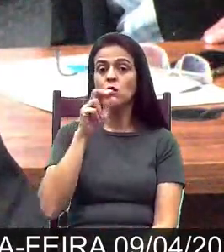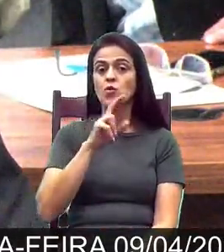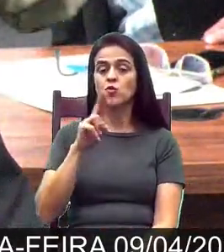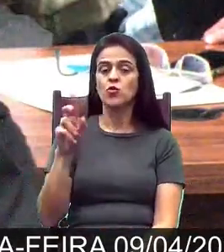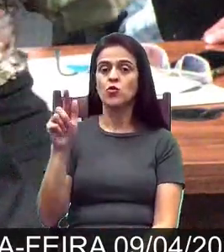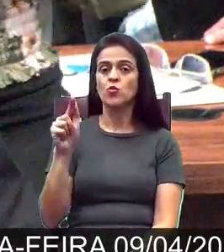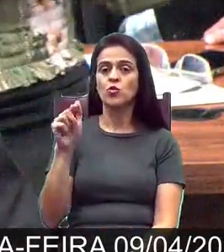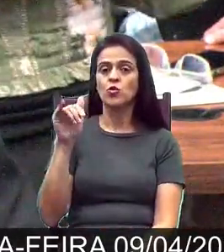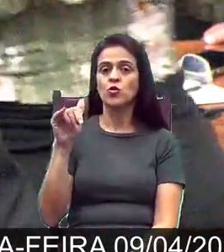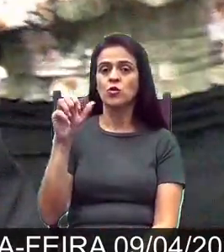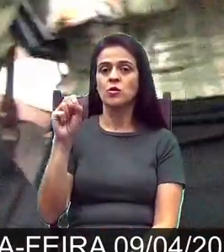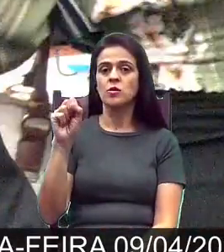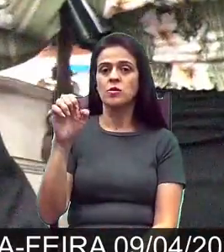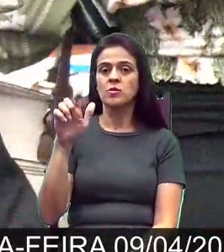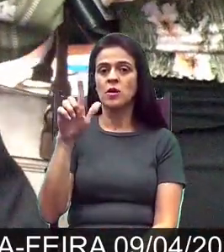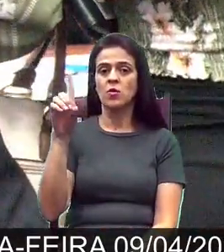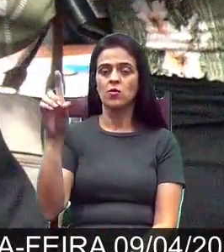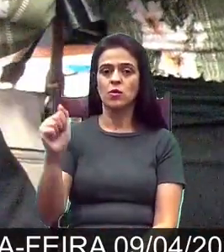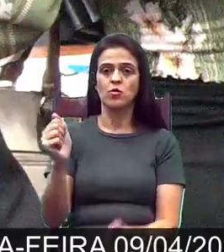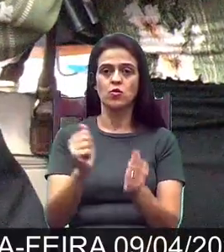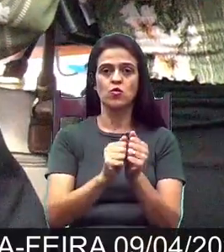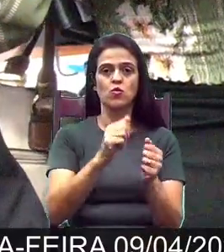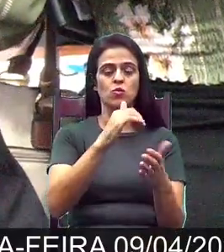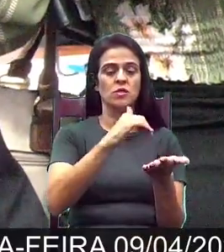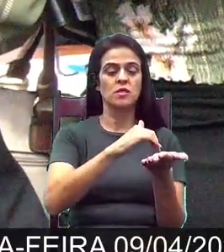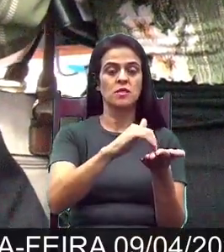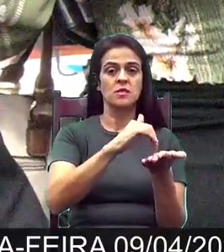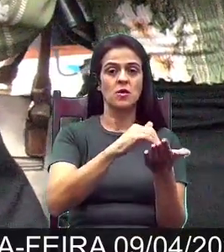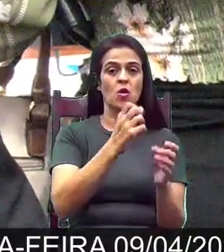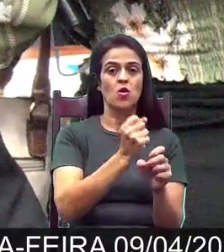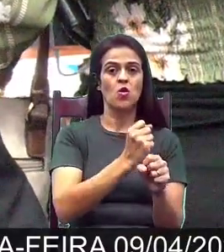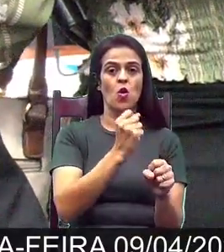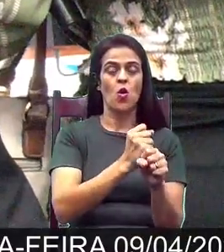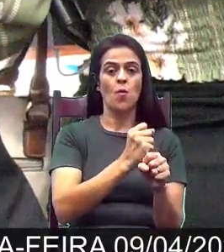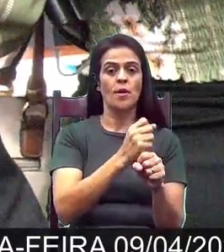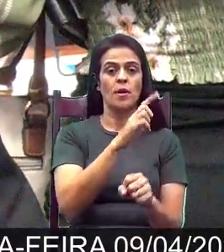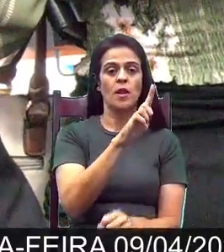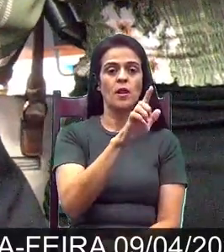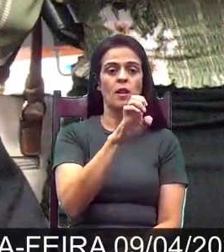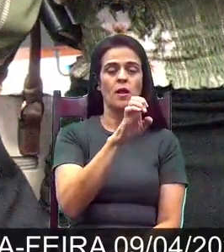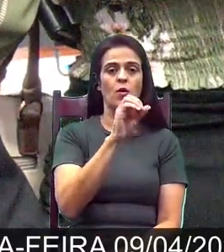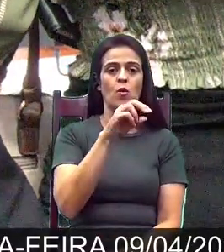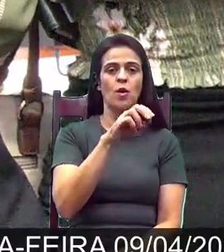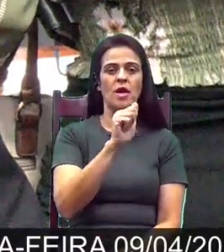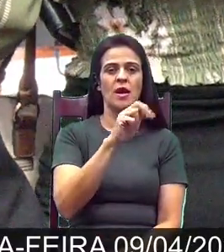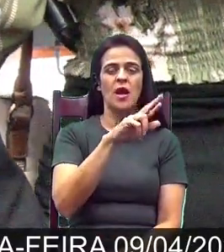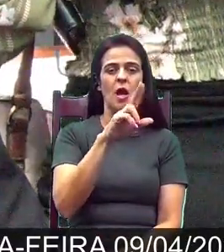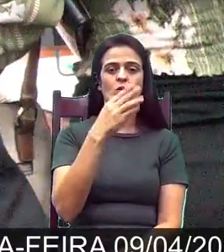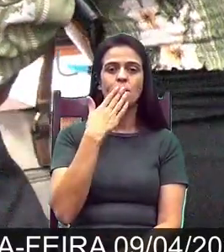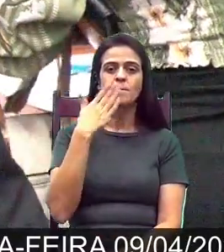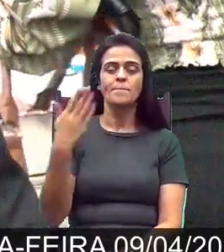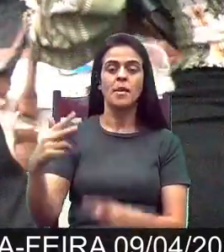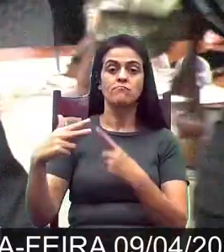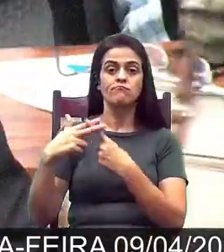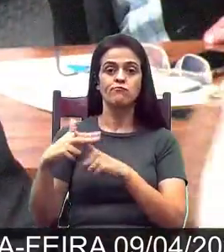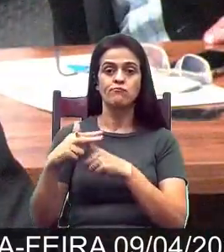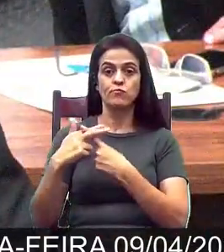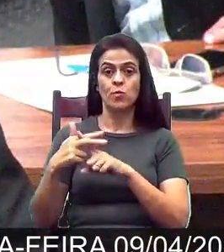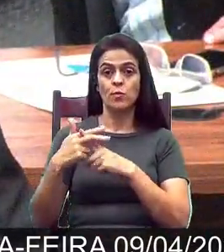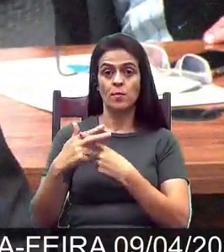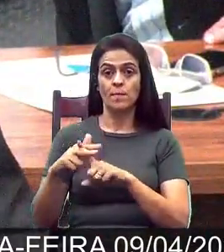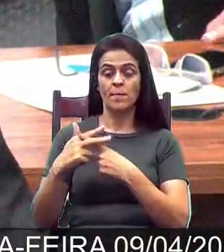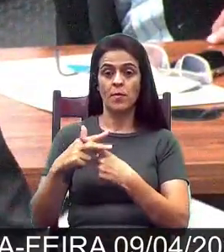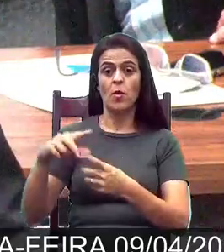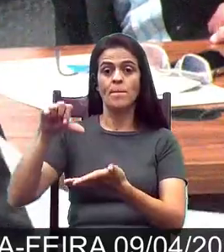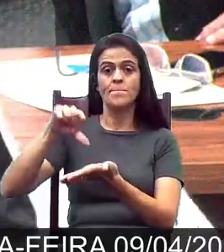ao secretário de Obras, Leonardo Martins, para solicitar a reforma do posto de saúde UBS do CAIC. Lá